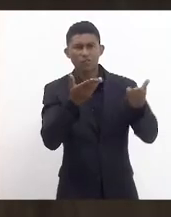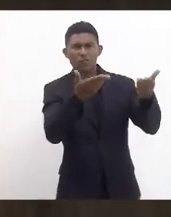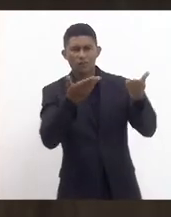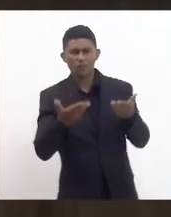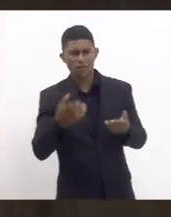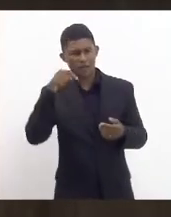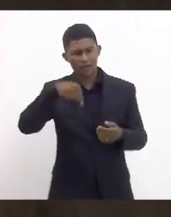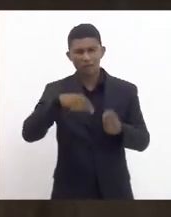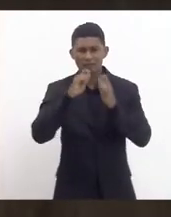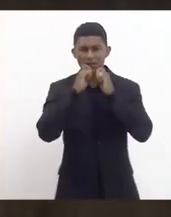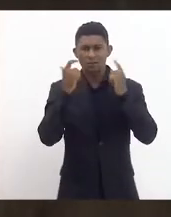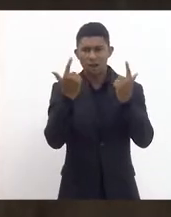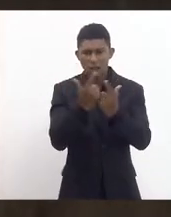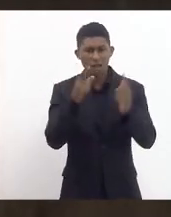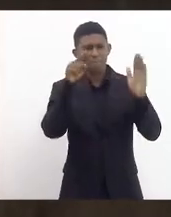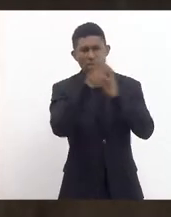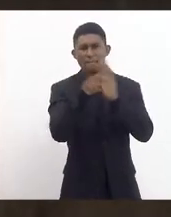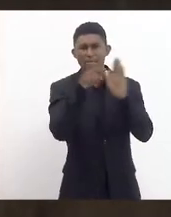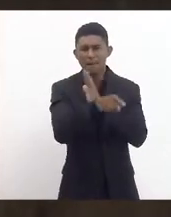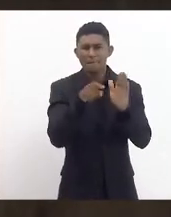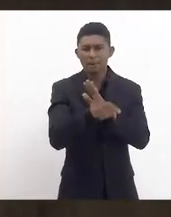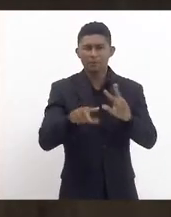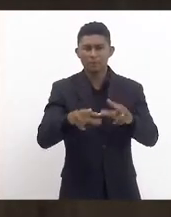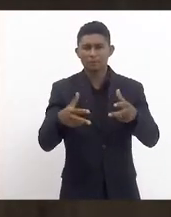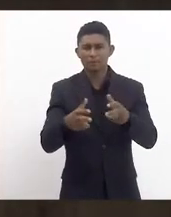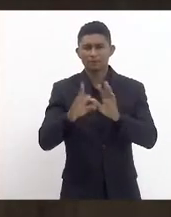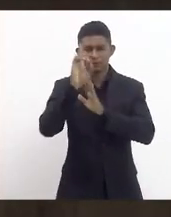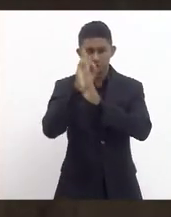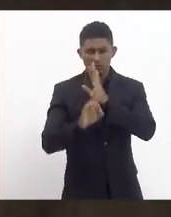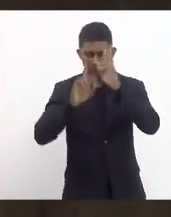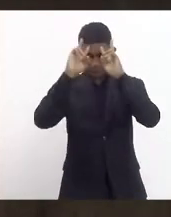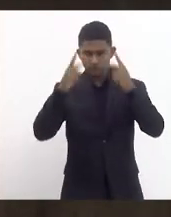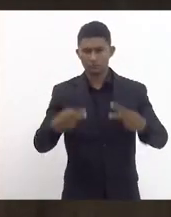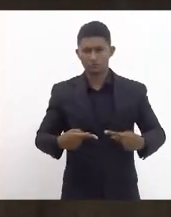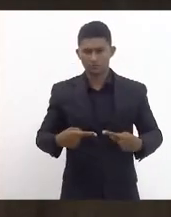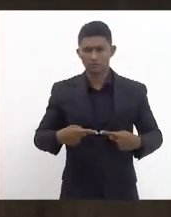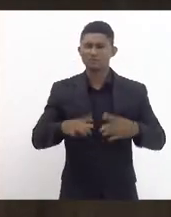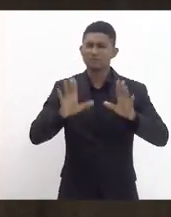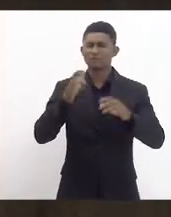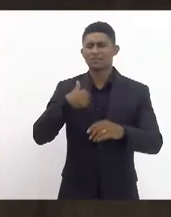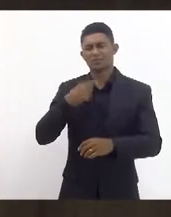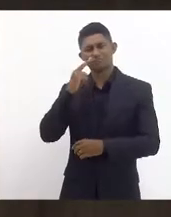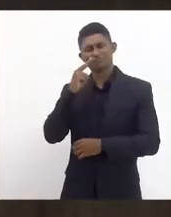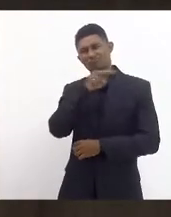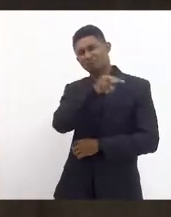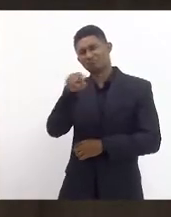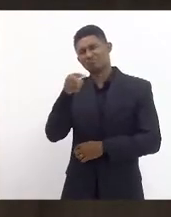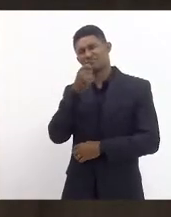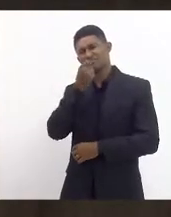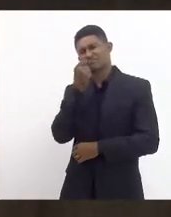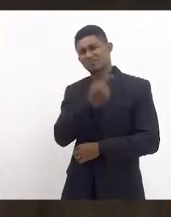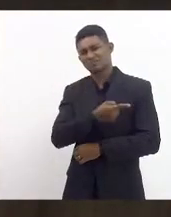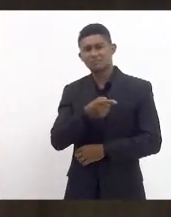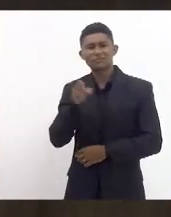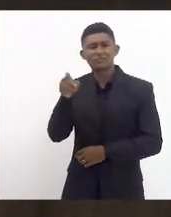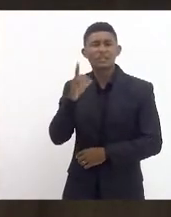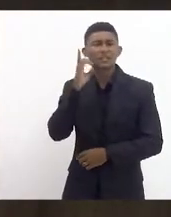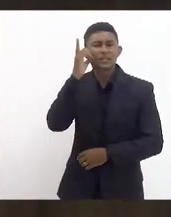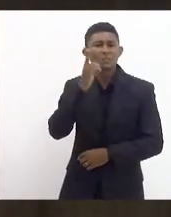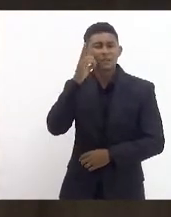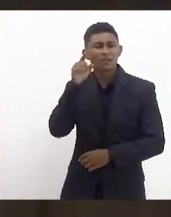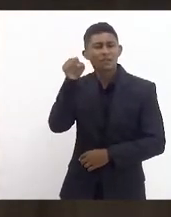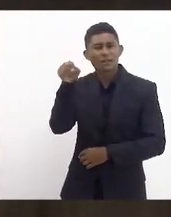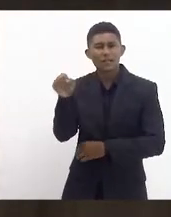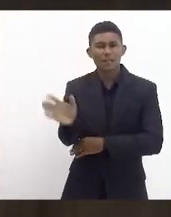prestar esclarecimentos na Comissão de Direitos Humanos. Acho engraçado que essa mesma deputada ostenta a